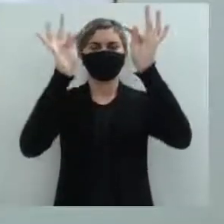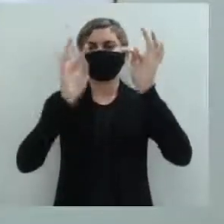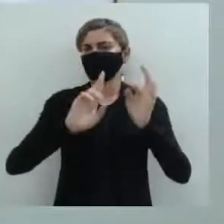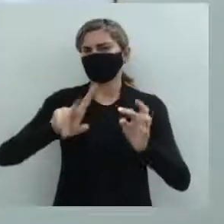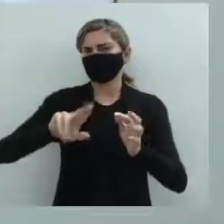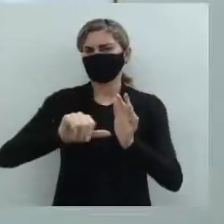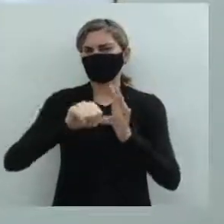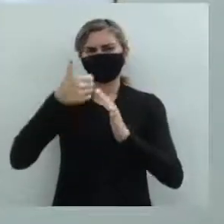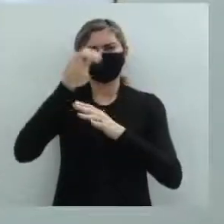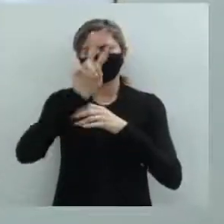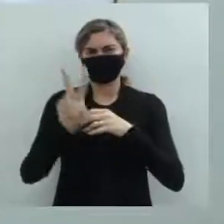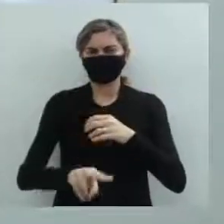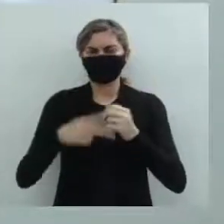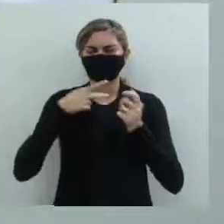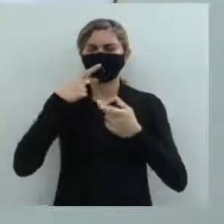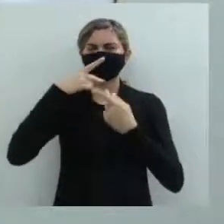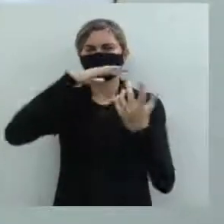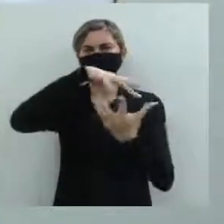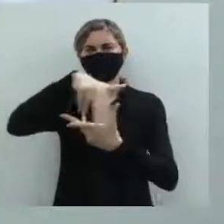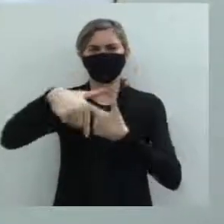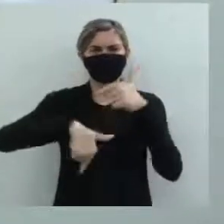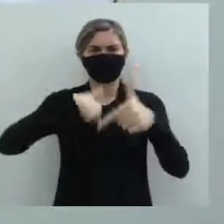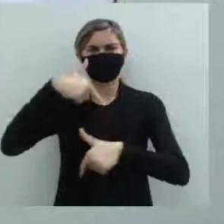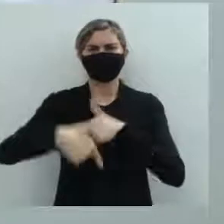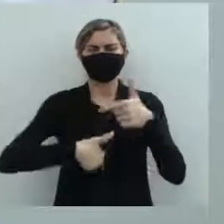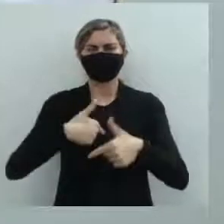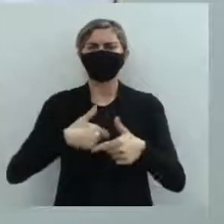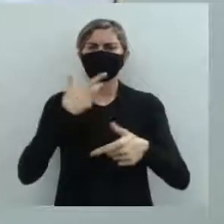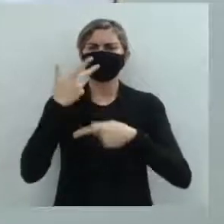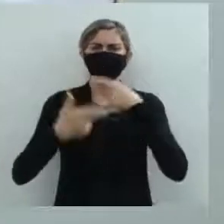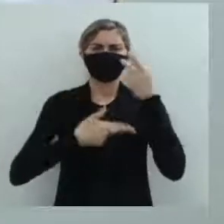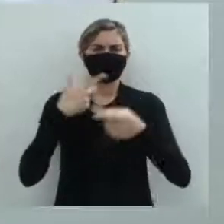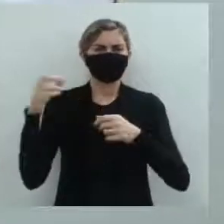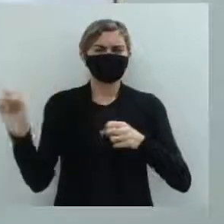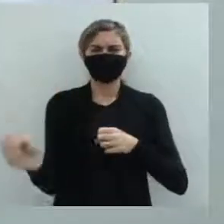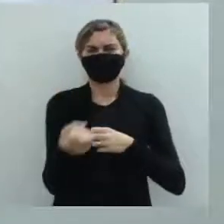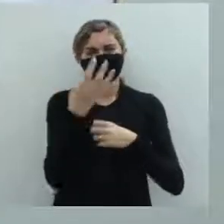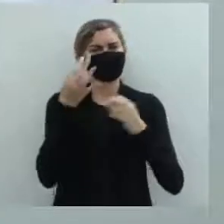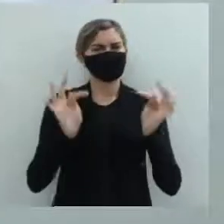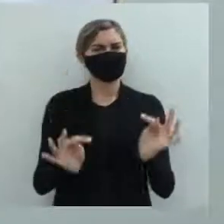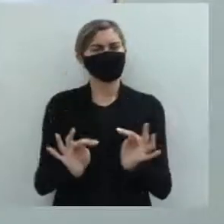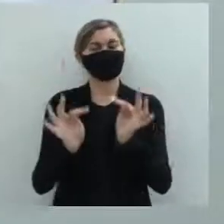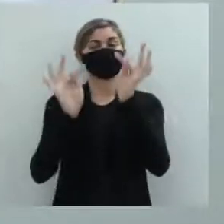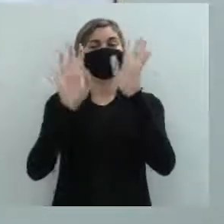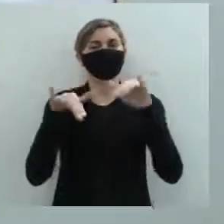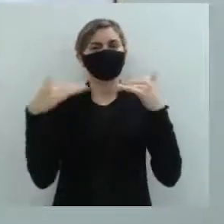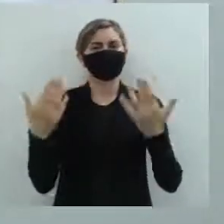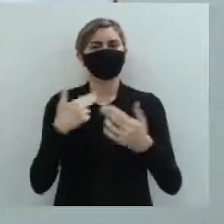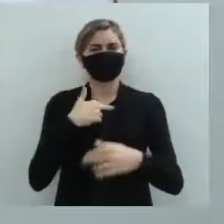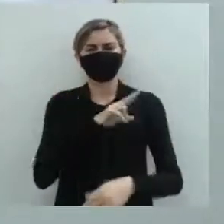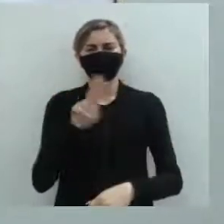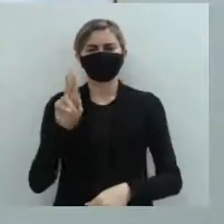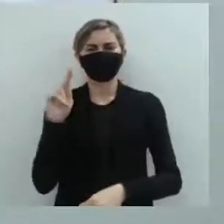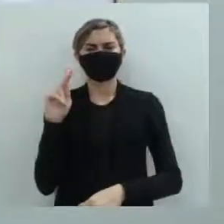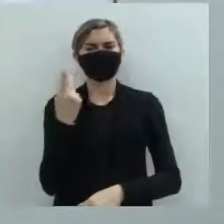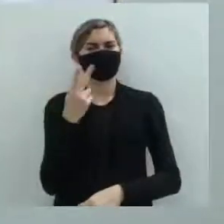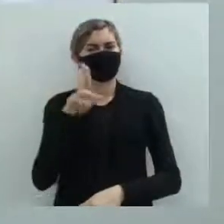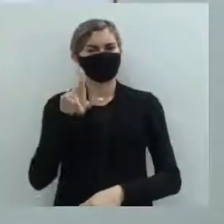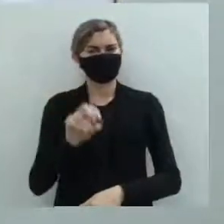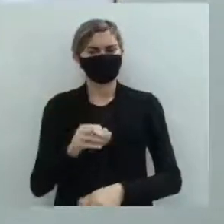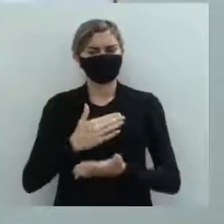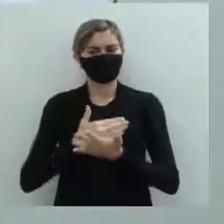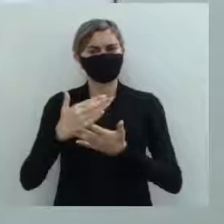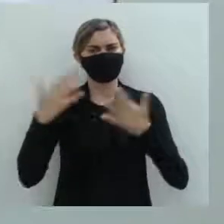primeira vez que a gente fala sobre o mundo do trabalho e não é a primeira vez que a gente fala das novas tecnologias. Então, meu nome é Hugo Regis e a gente está